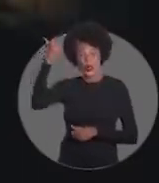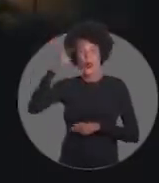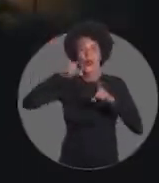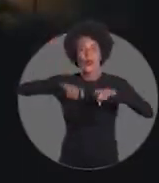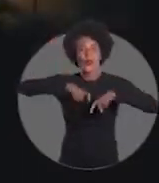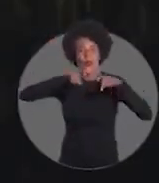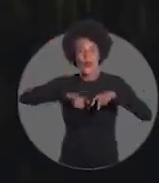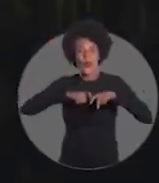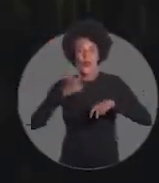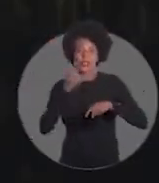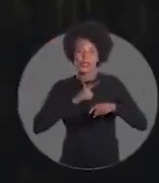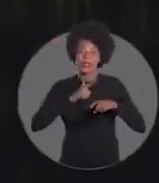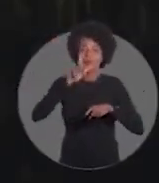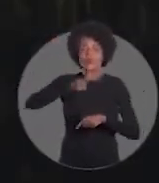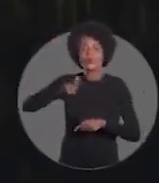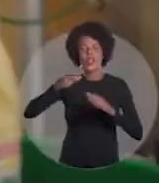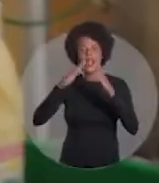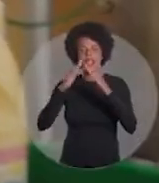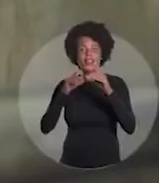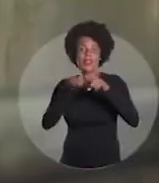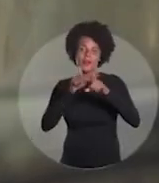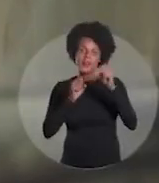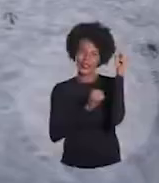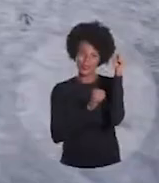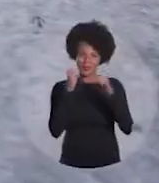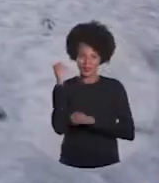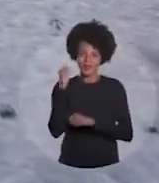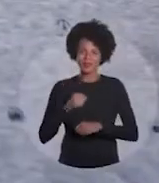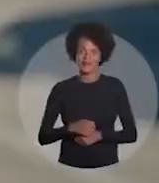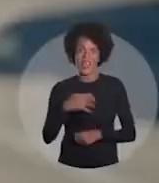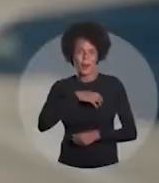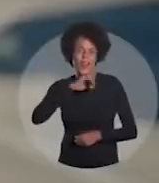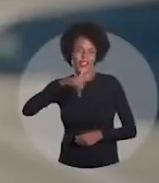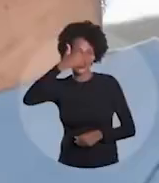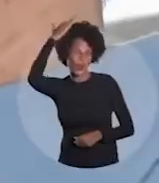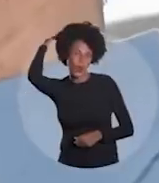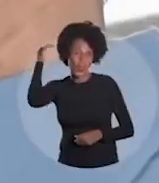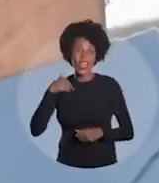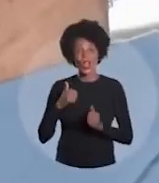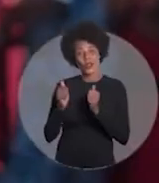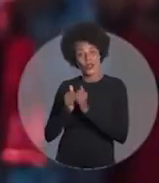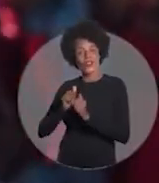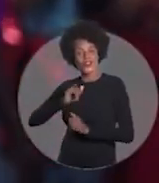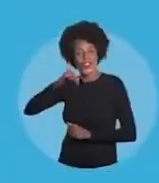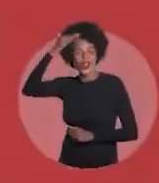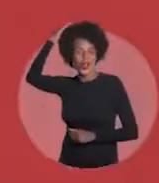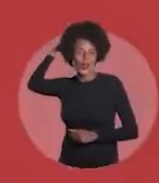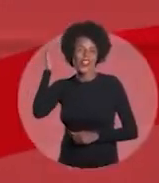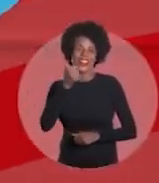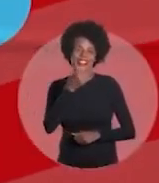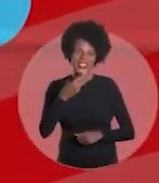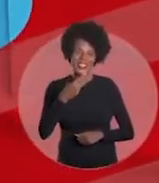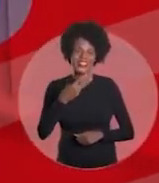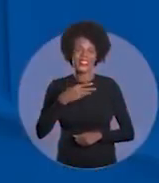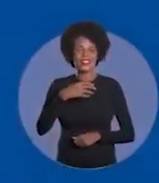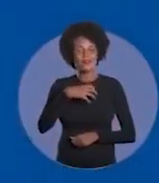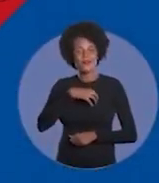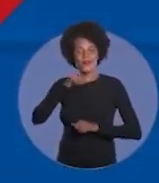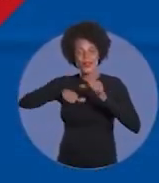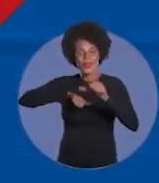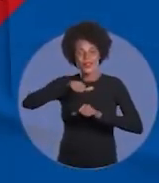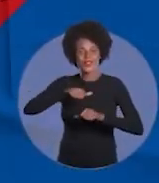zona rural, para atender o consumo doméstico e a produção. A Bahia é Jerônimo. Eu estou com o Jerônimo. Não é 13. A Bahia